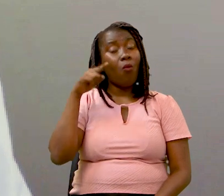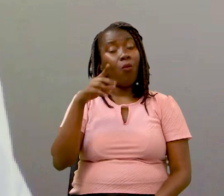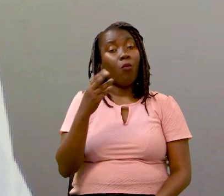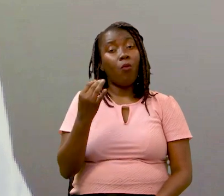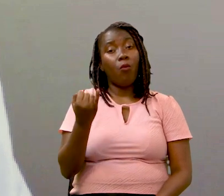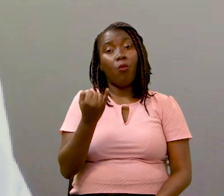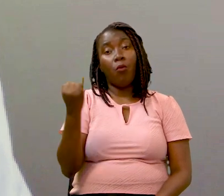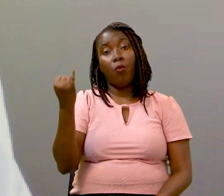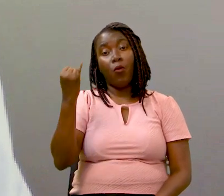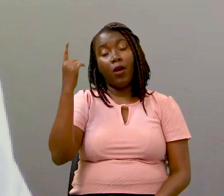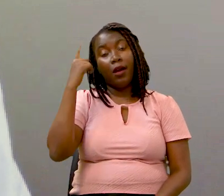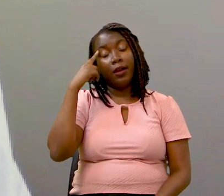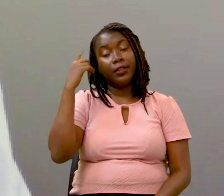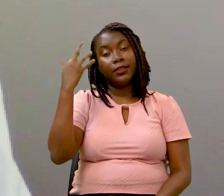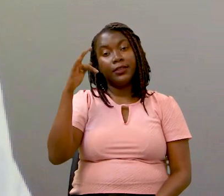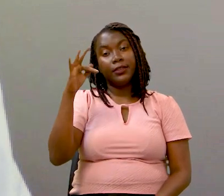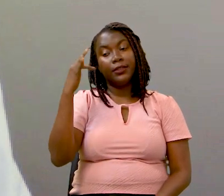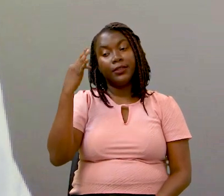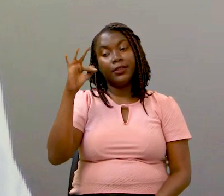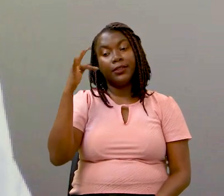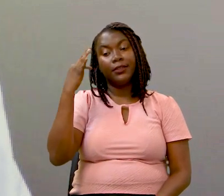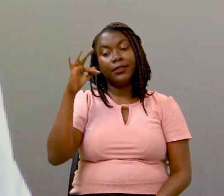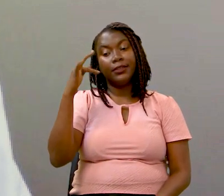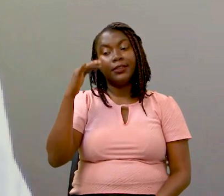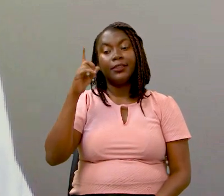muito importante. A enxaqueca